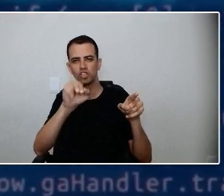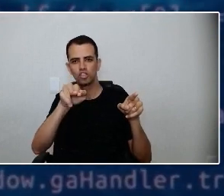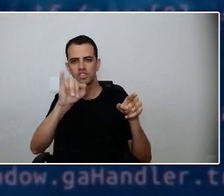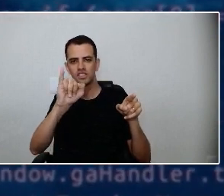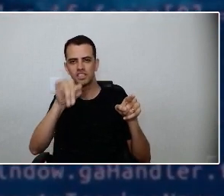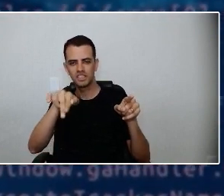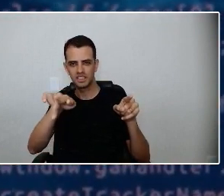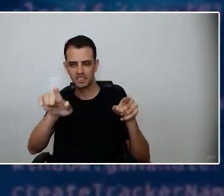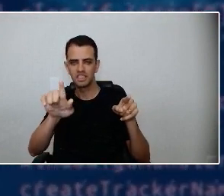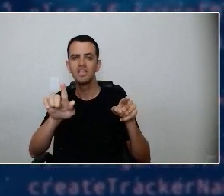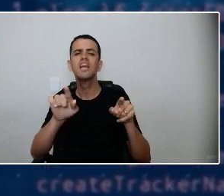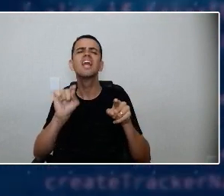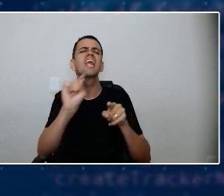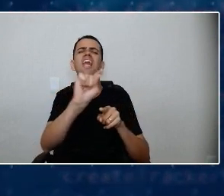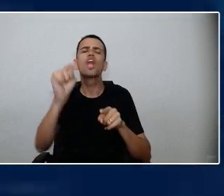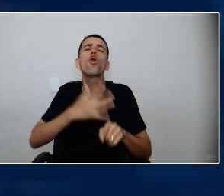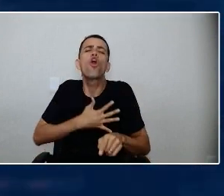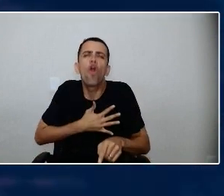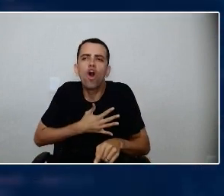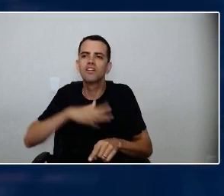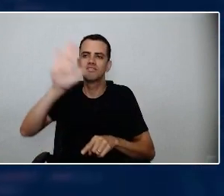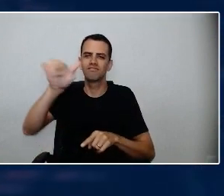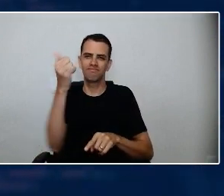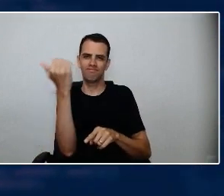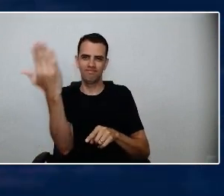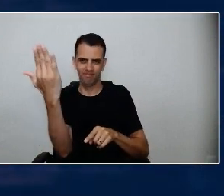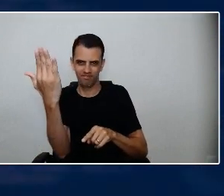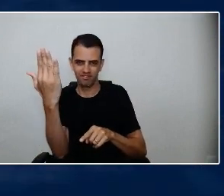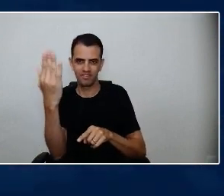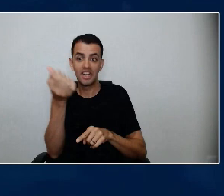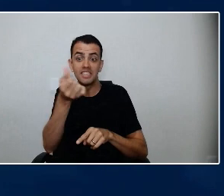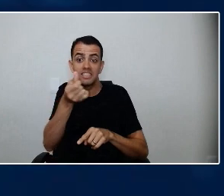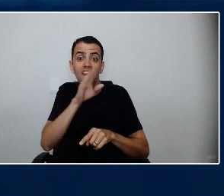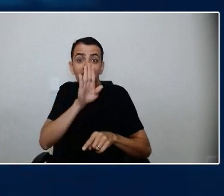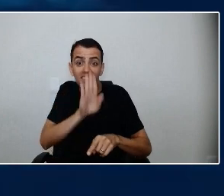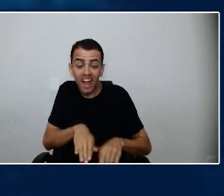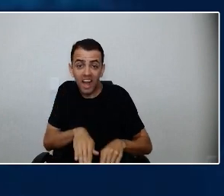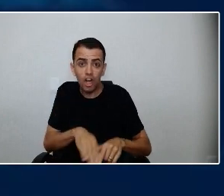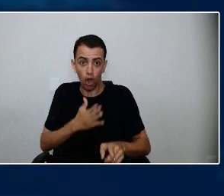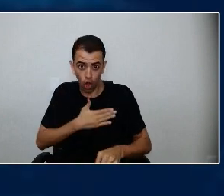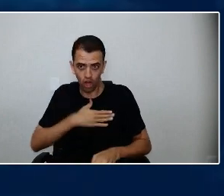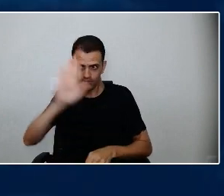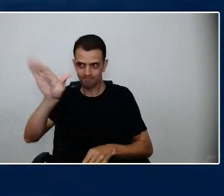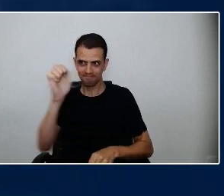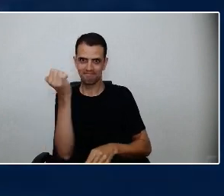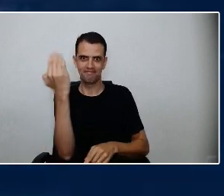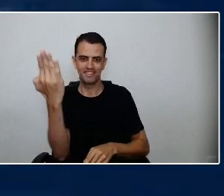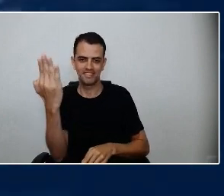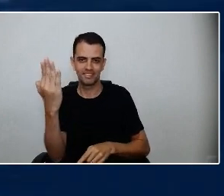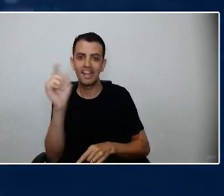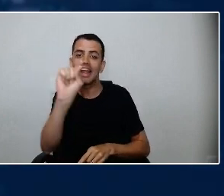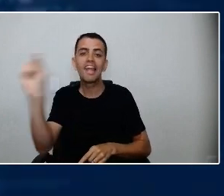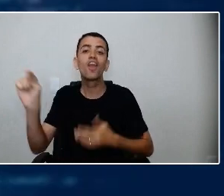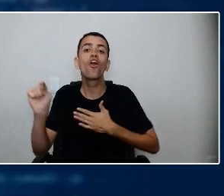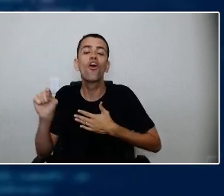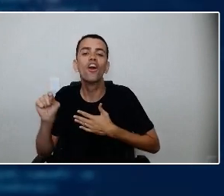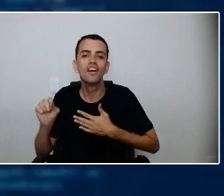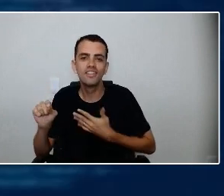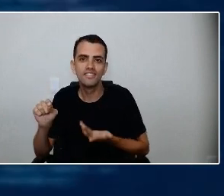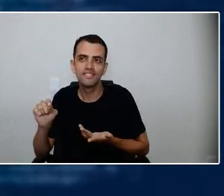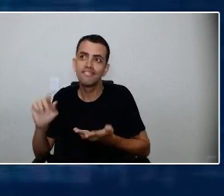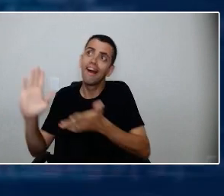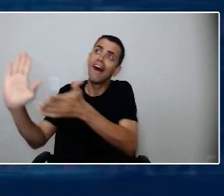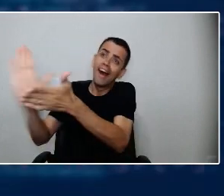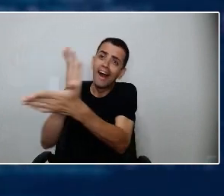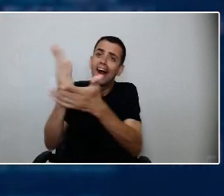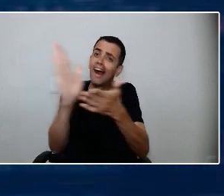sexta-feira à tarde tem alguém que gosta aqui não tem não para sempre tem um que gosta mas que não levanta